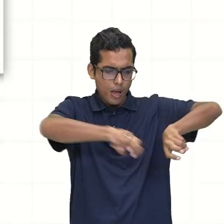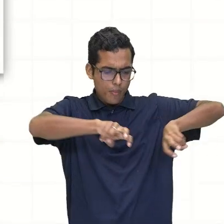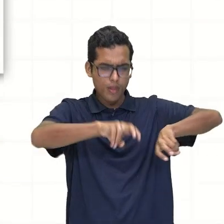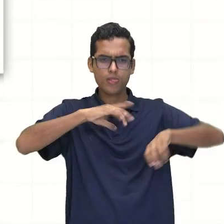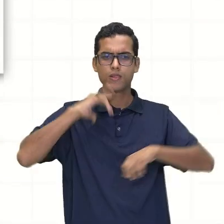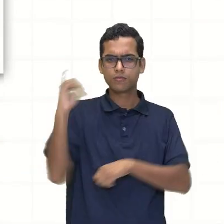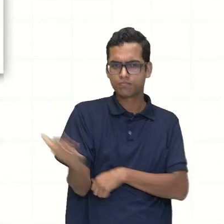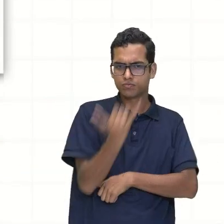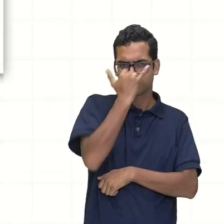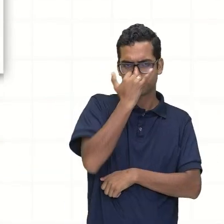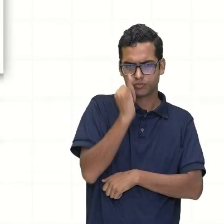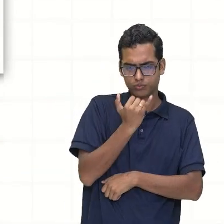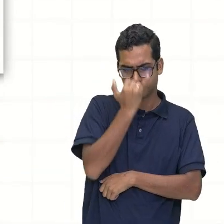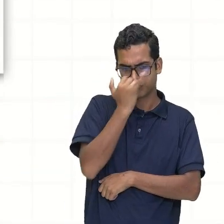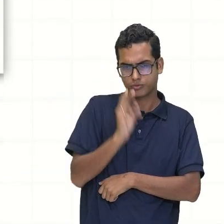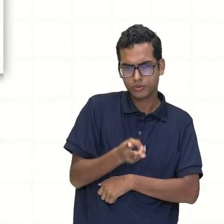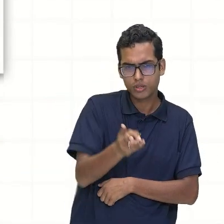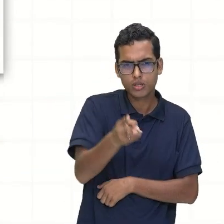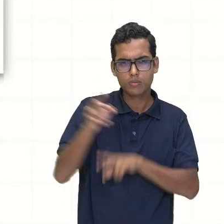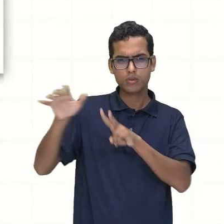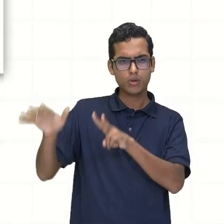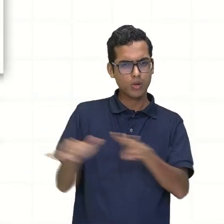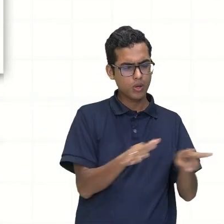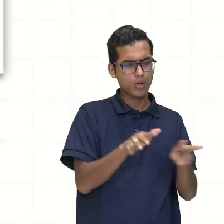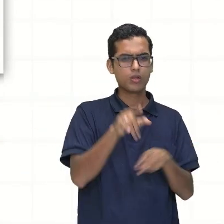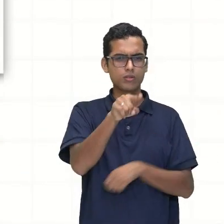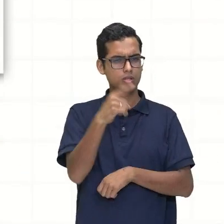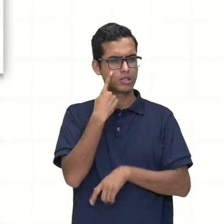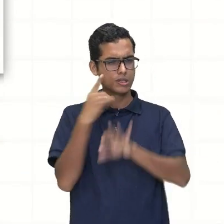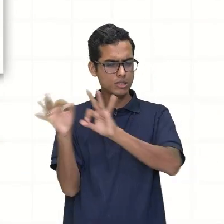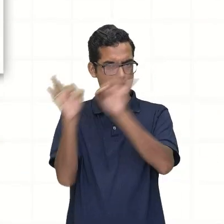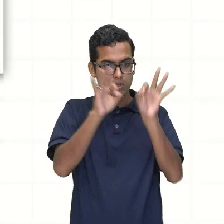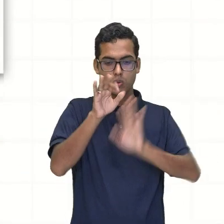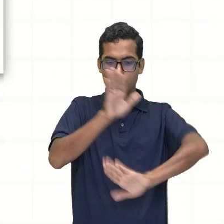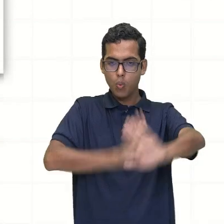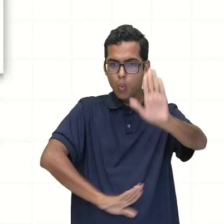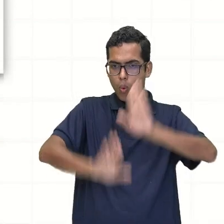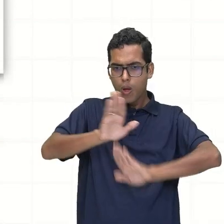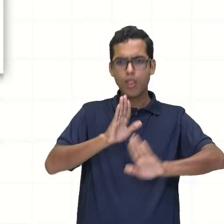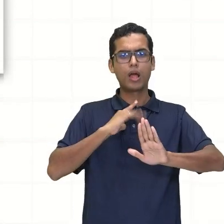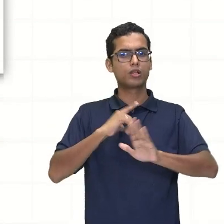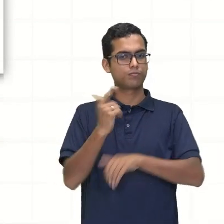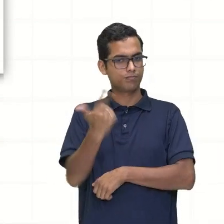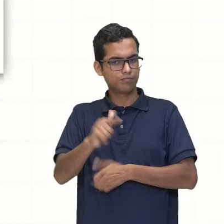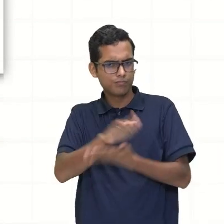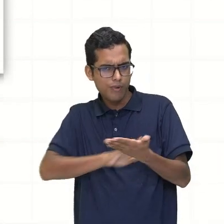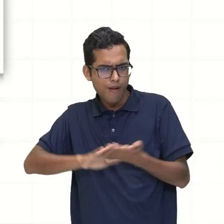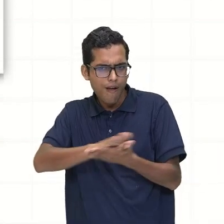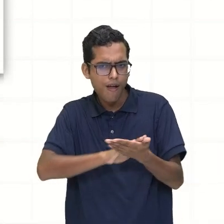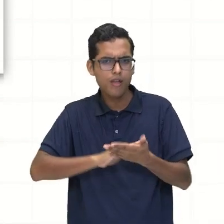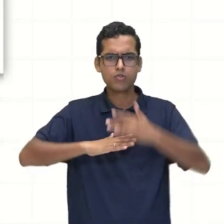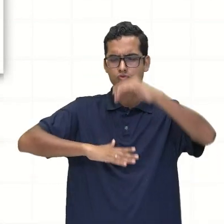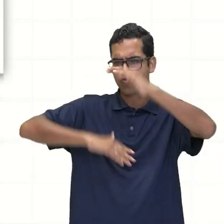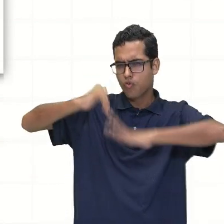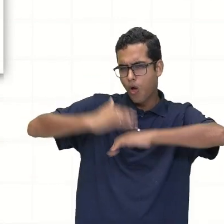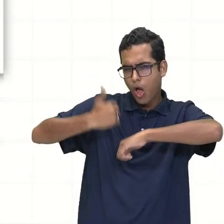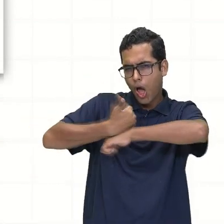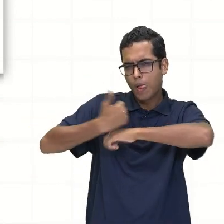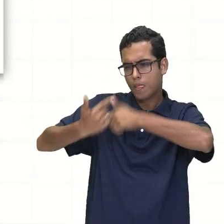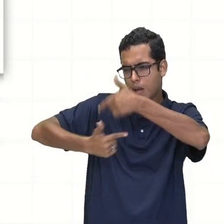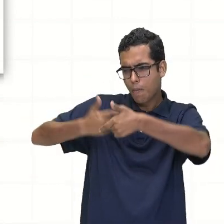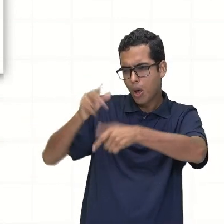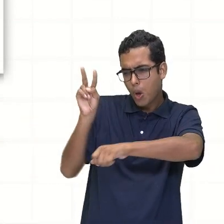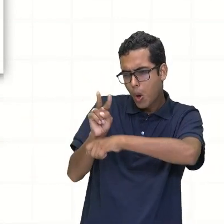basicamente todas as semanas, né? Se você não tem os cuidados ali com os trabalhadores, então aí atividades perigosas